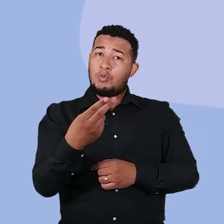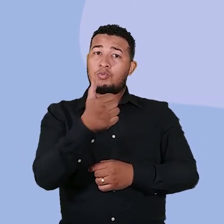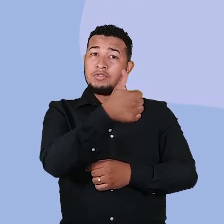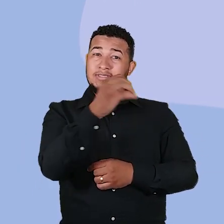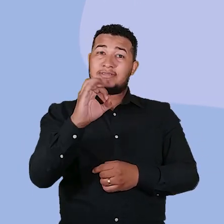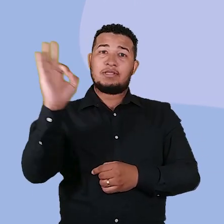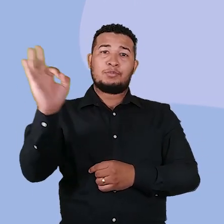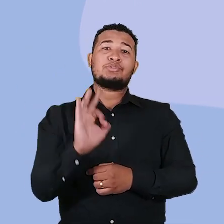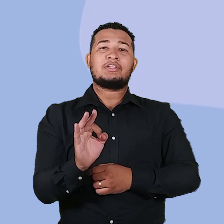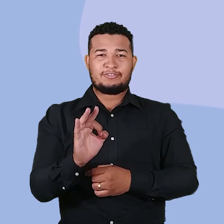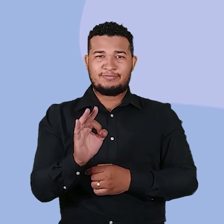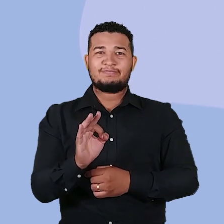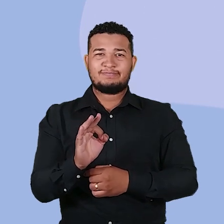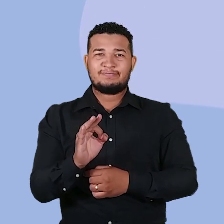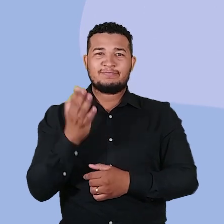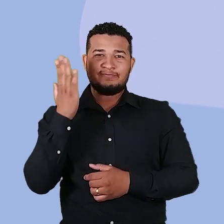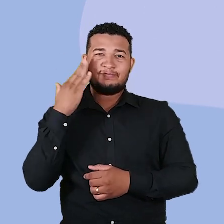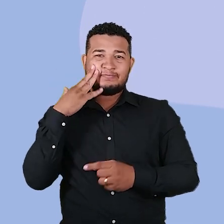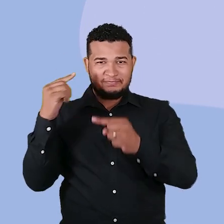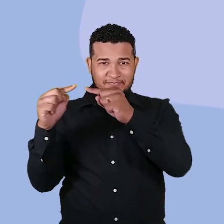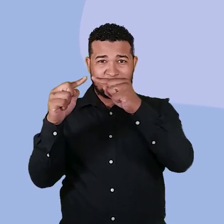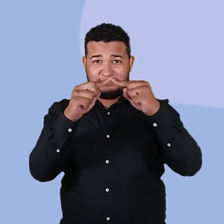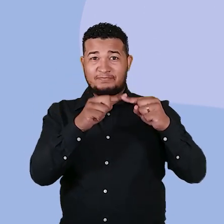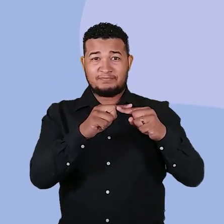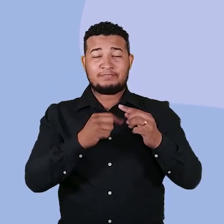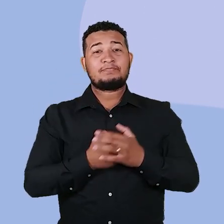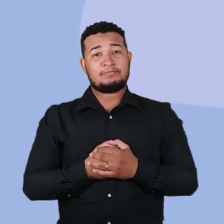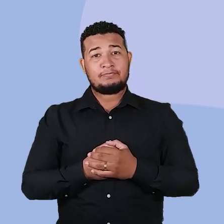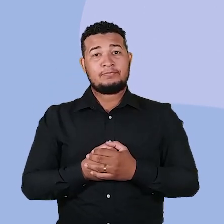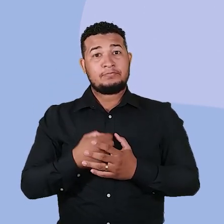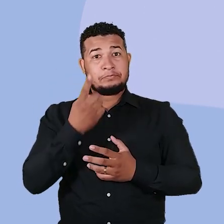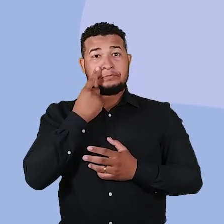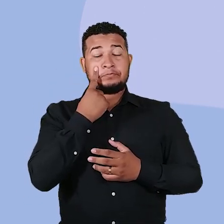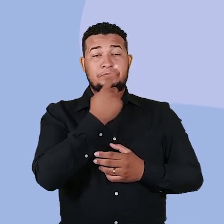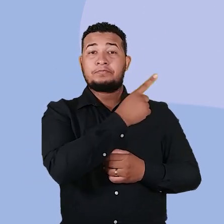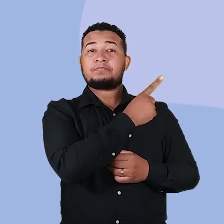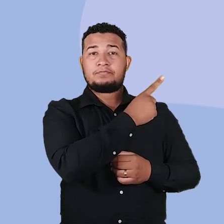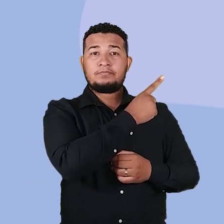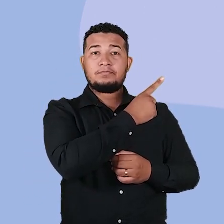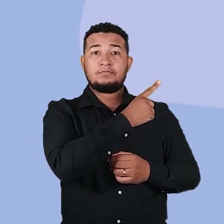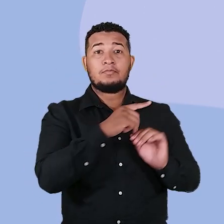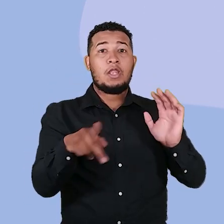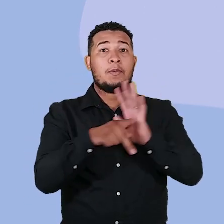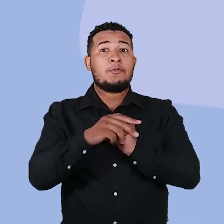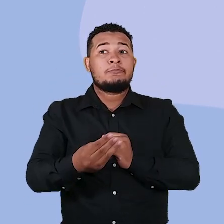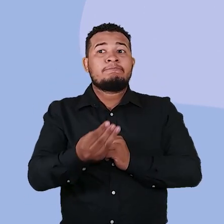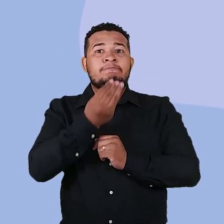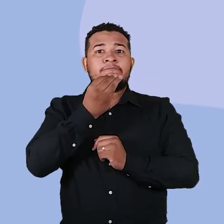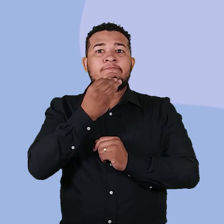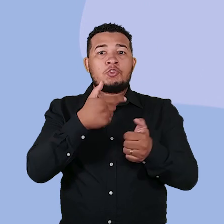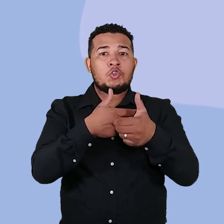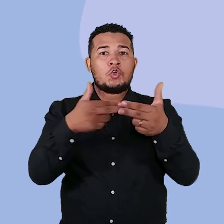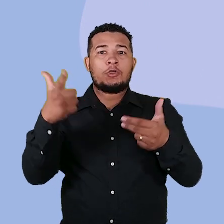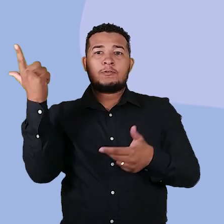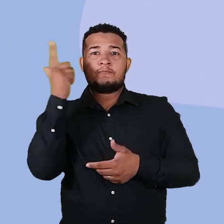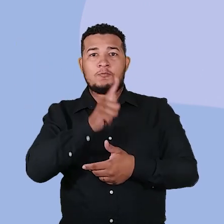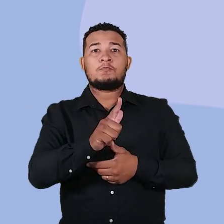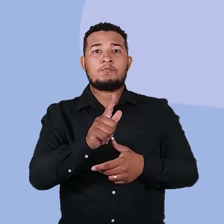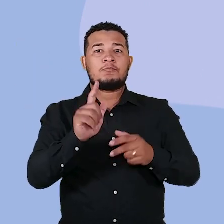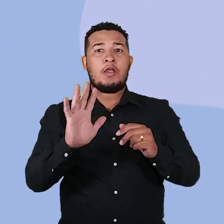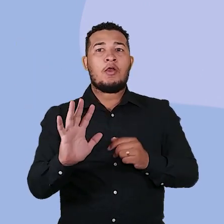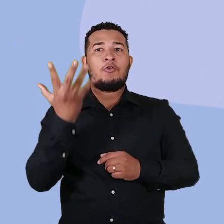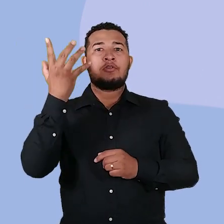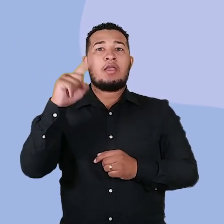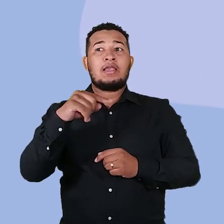100 porcento até aqui tá tudo bem então se liga no esquema a chance de algo acontecer